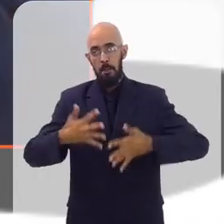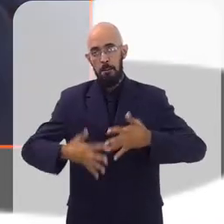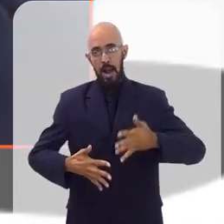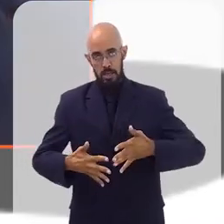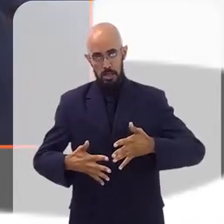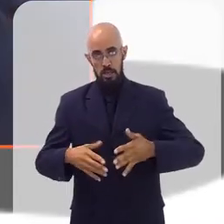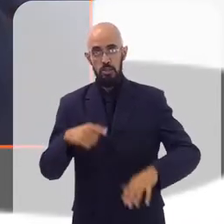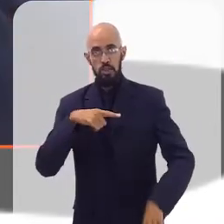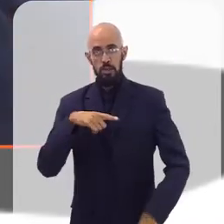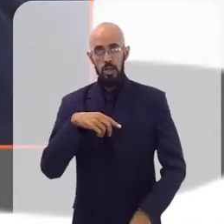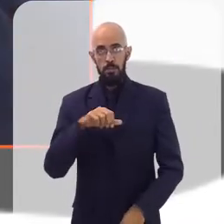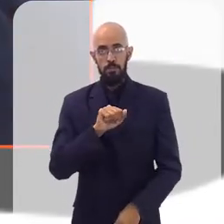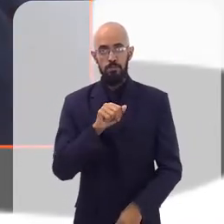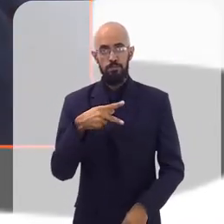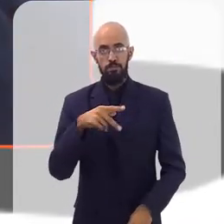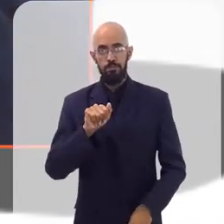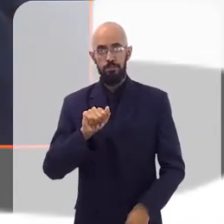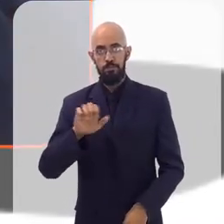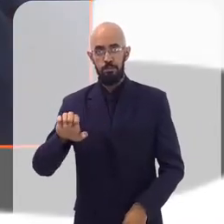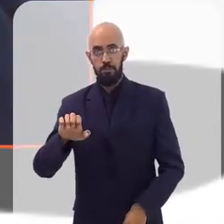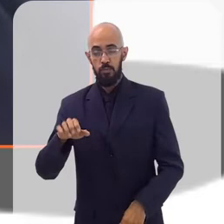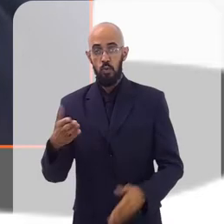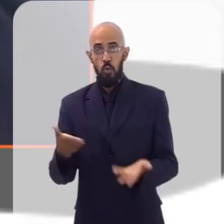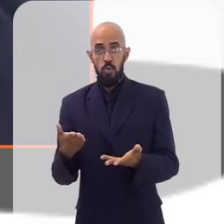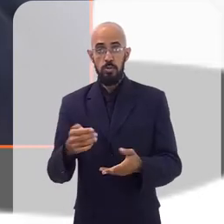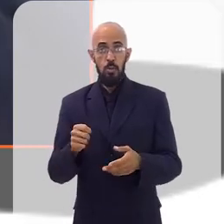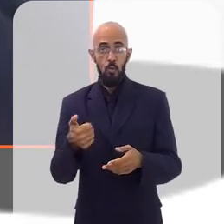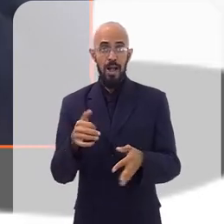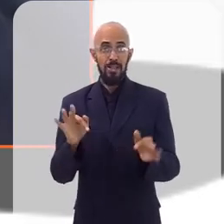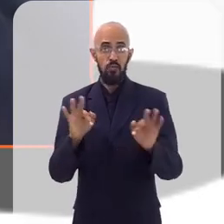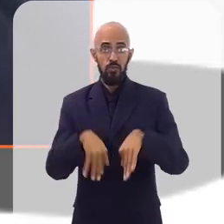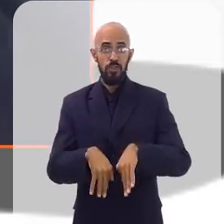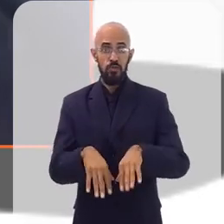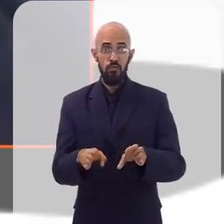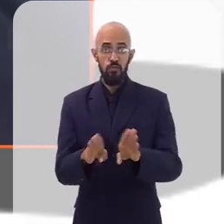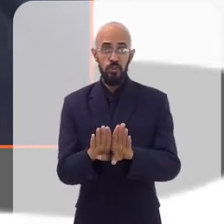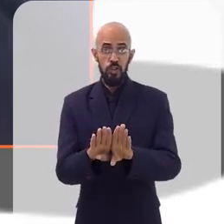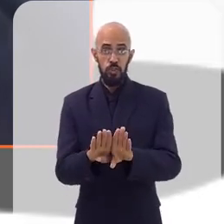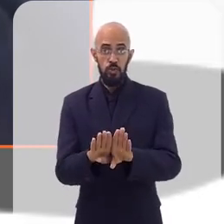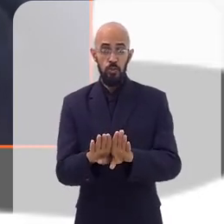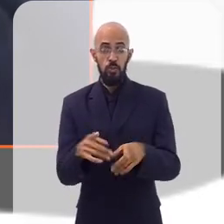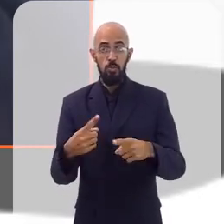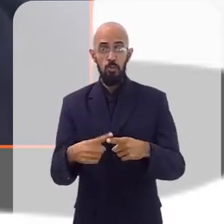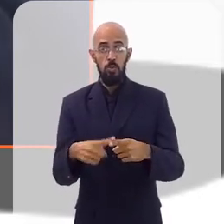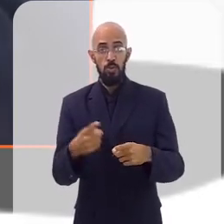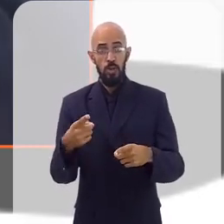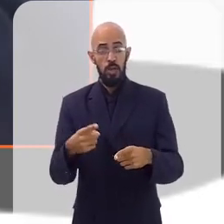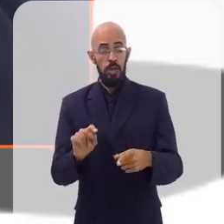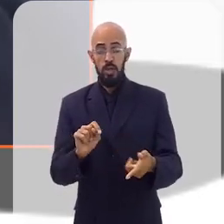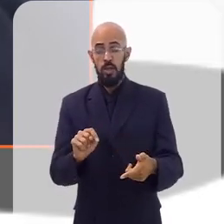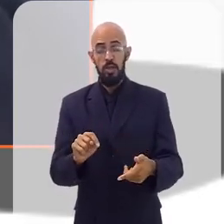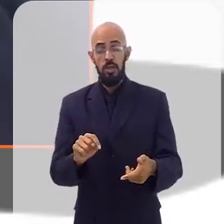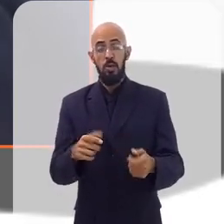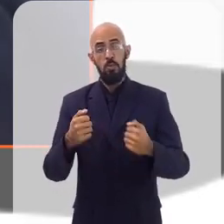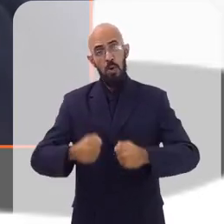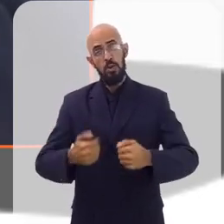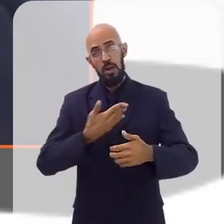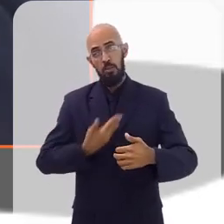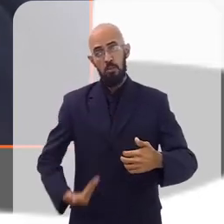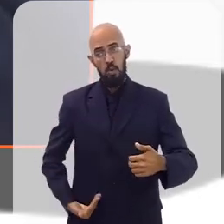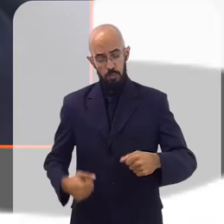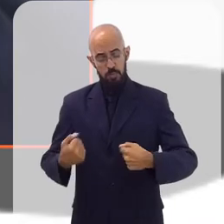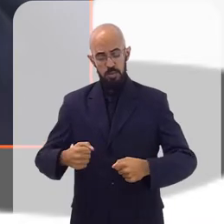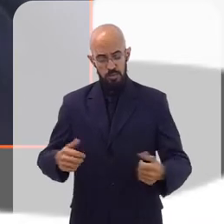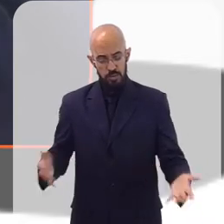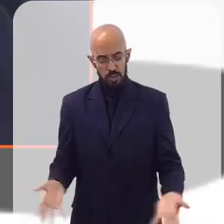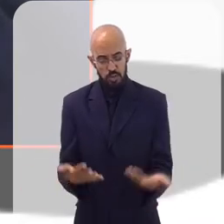nós temos a praia hoje hoje praticamente fechando em diversas cidades no Estados então poder público ele